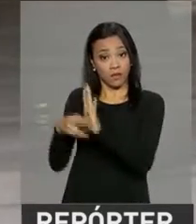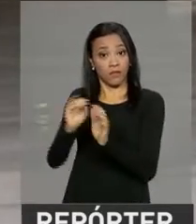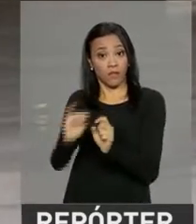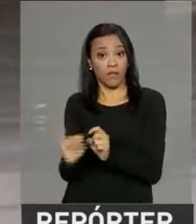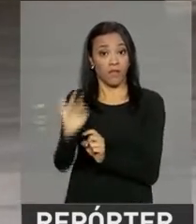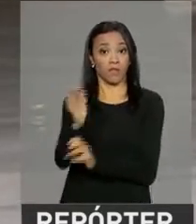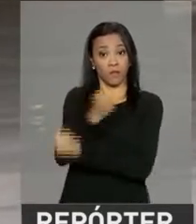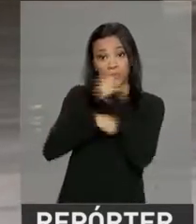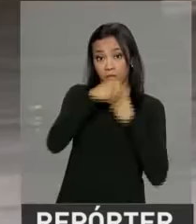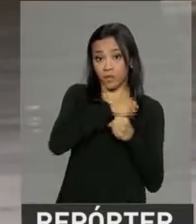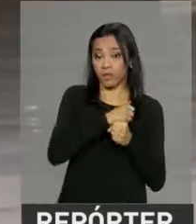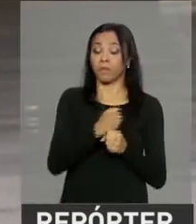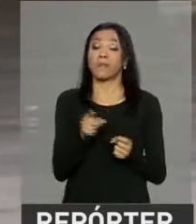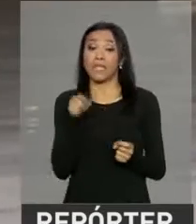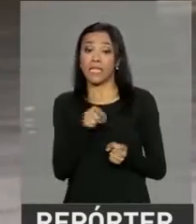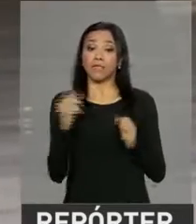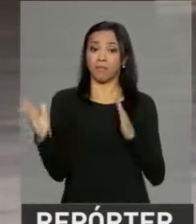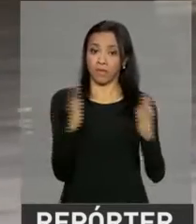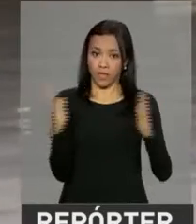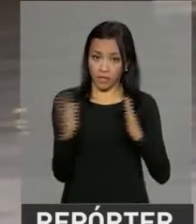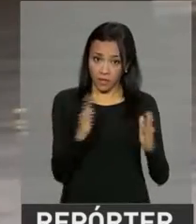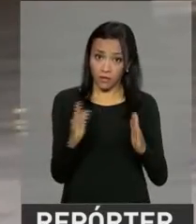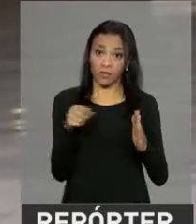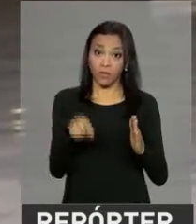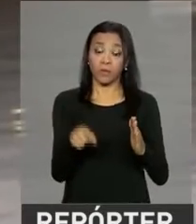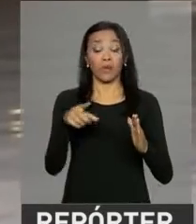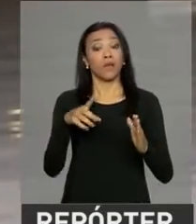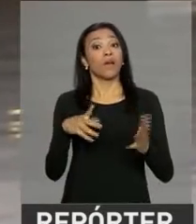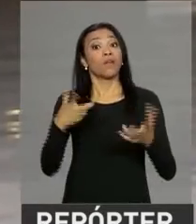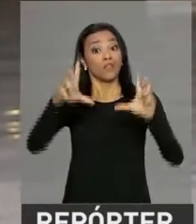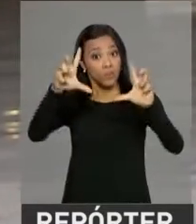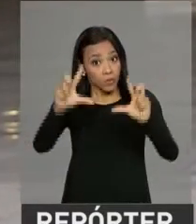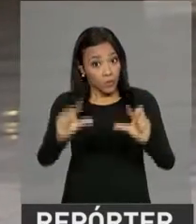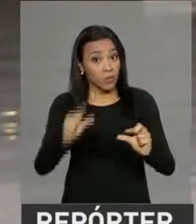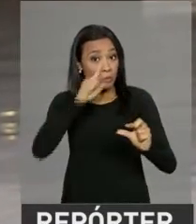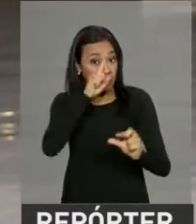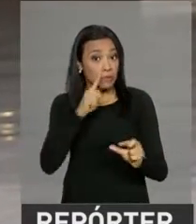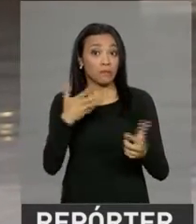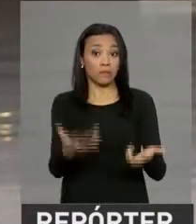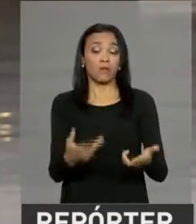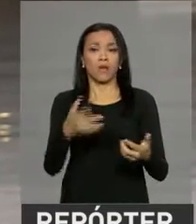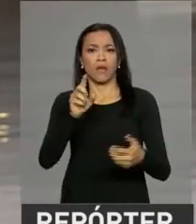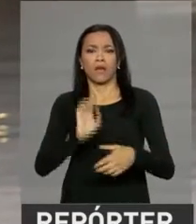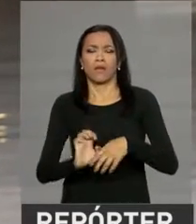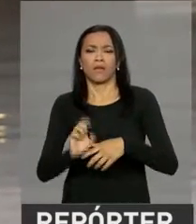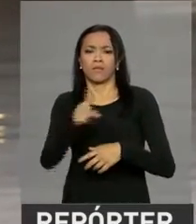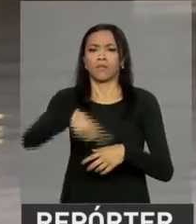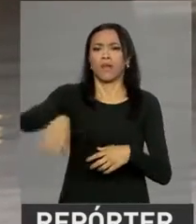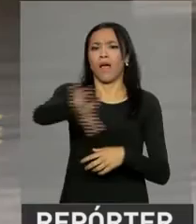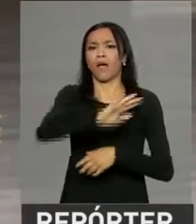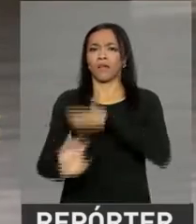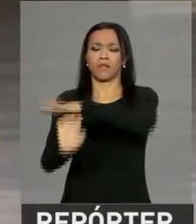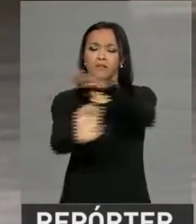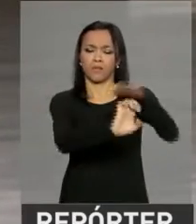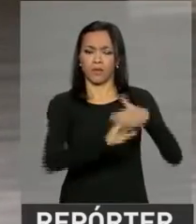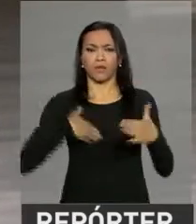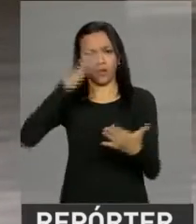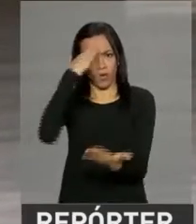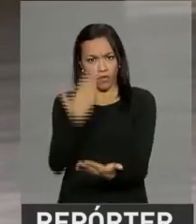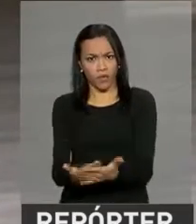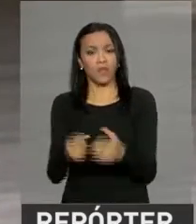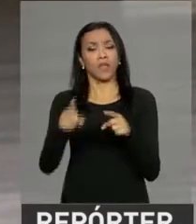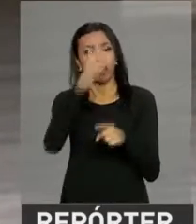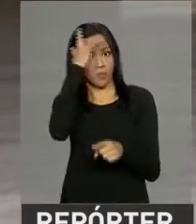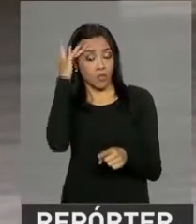ano anterior. Nesse período, o risco Brasil caiu pela metade. Os indicadores de confiança do setor privado e entre os